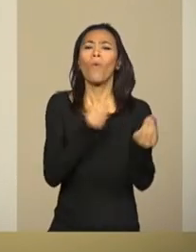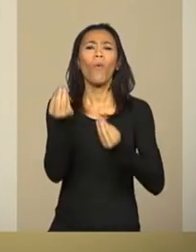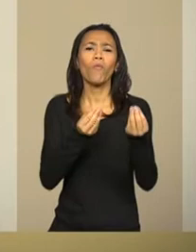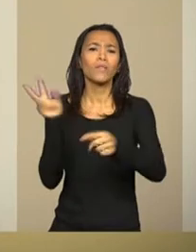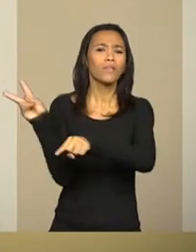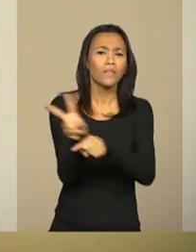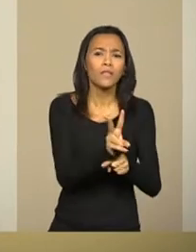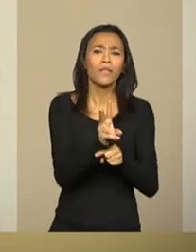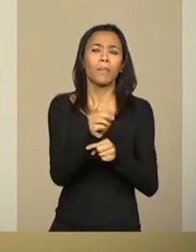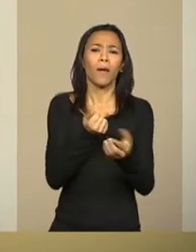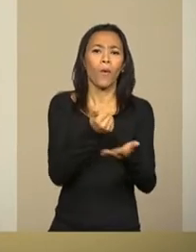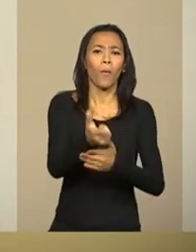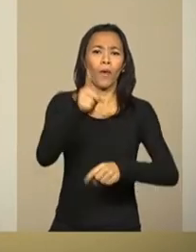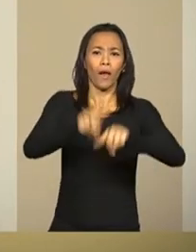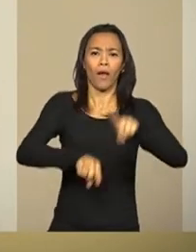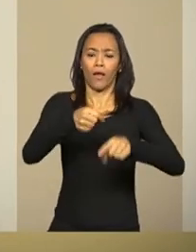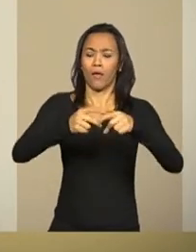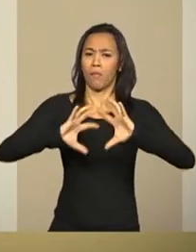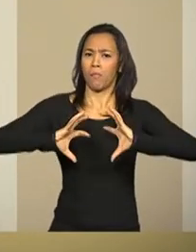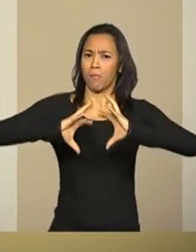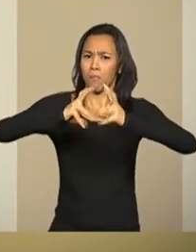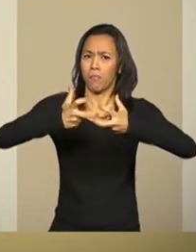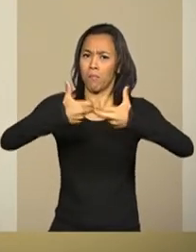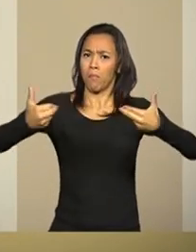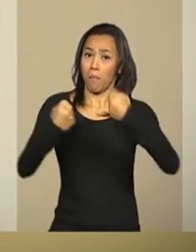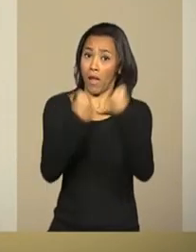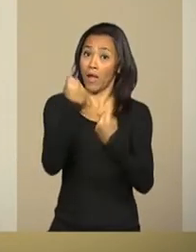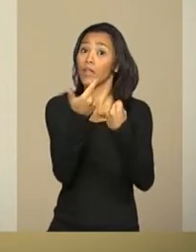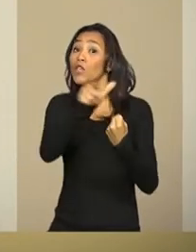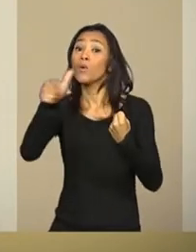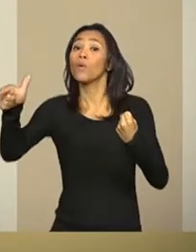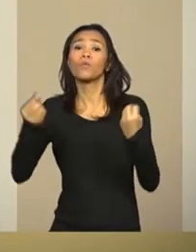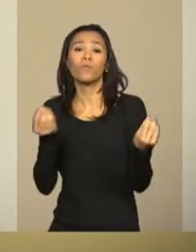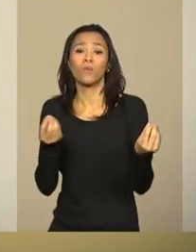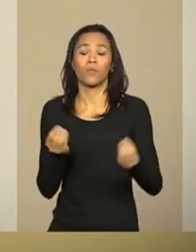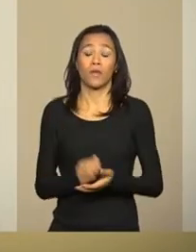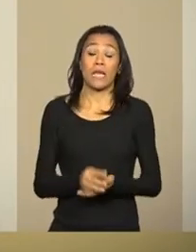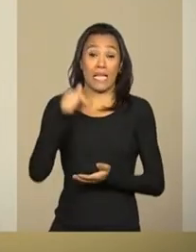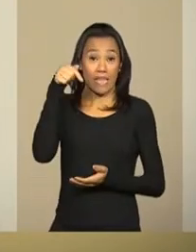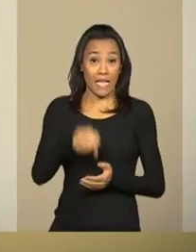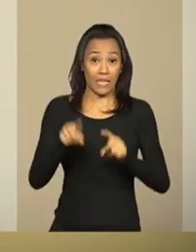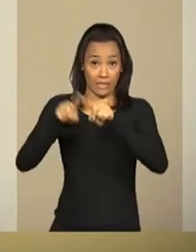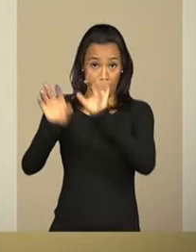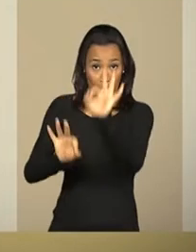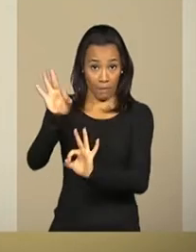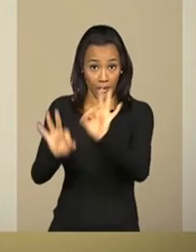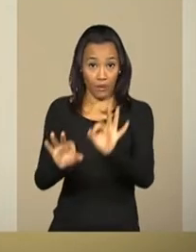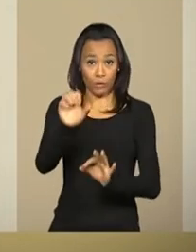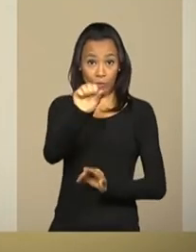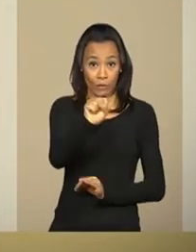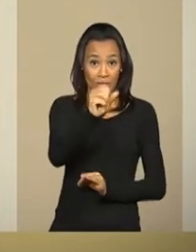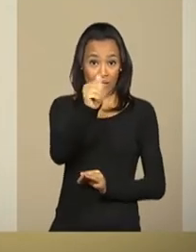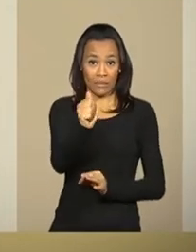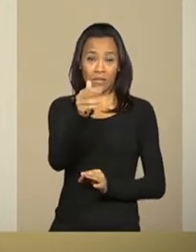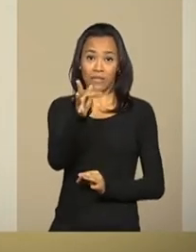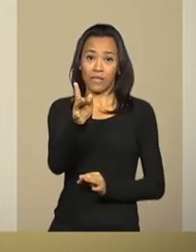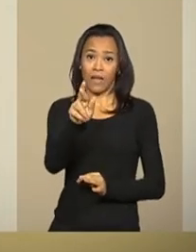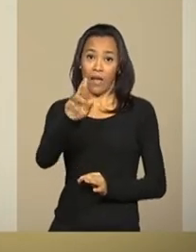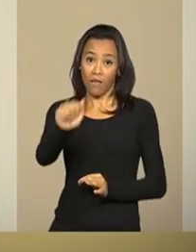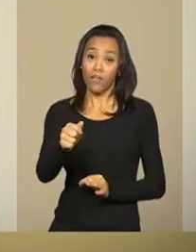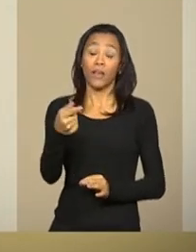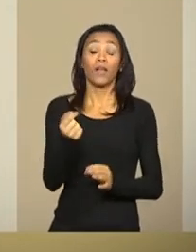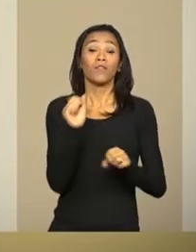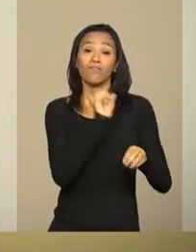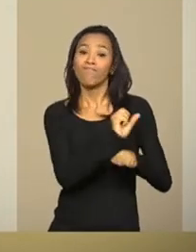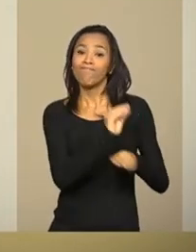para aquisição de máquinas e outros investimentos para o aumento da produtividade? Neste plano safra, Luciano, reservamos 12 bilhões de